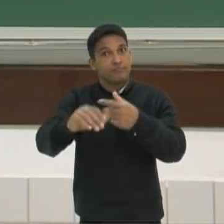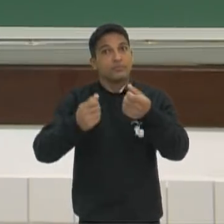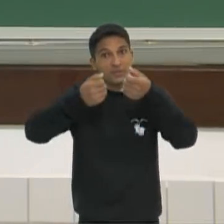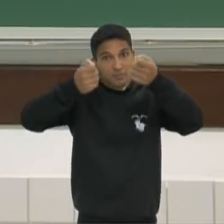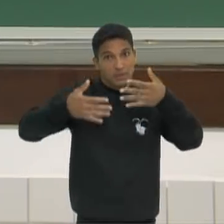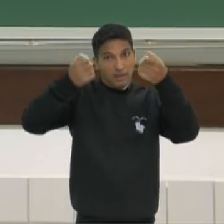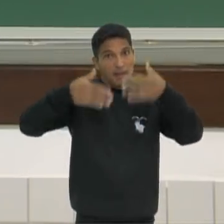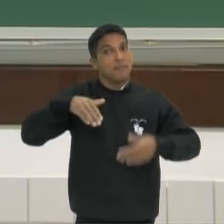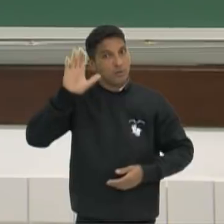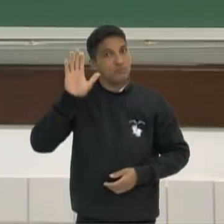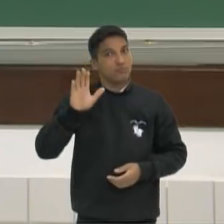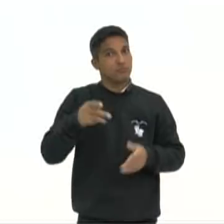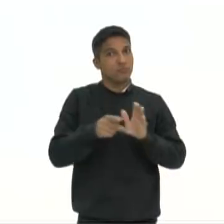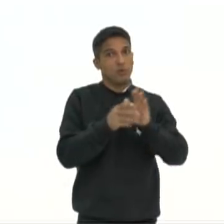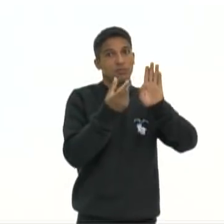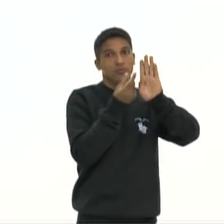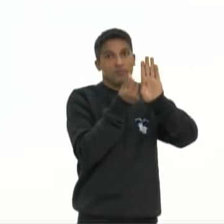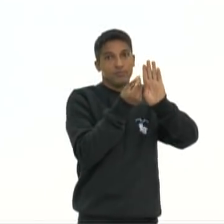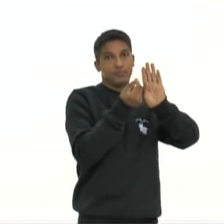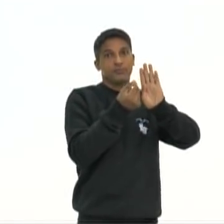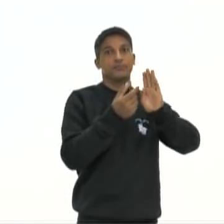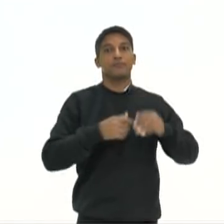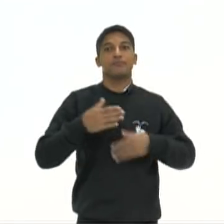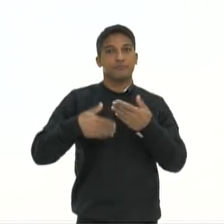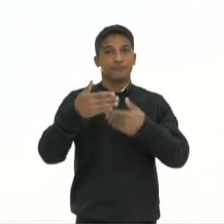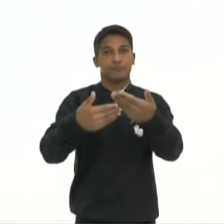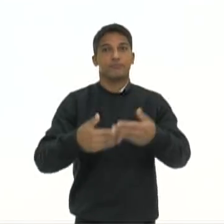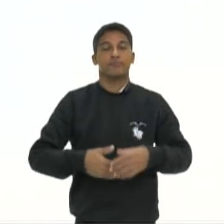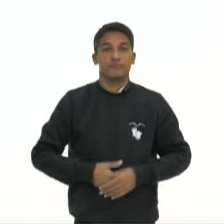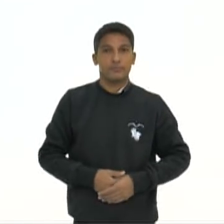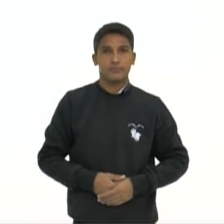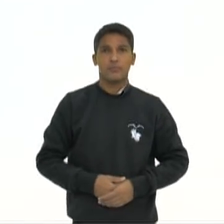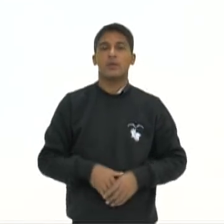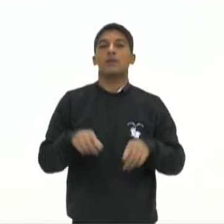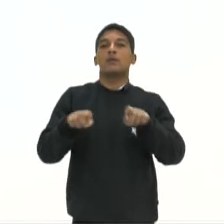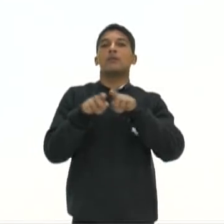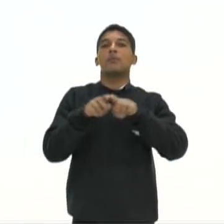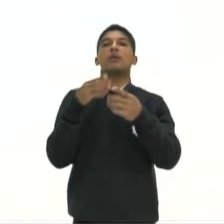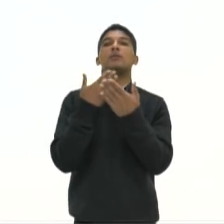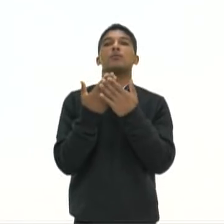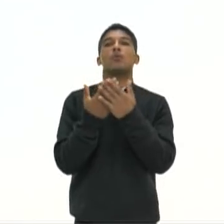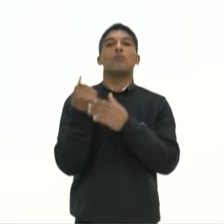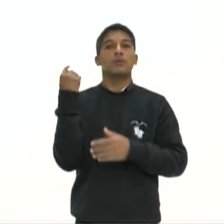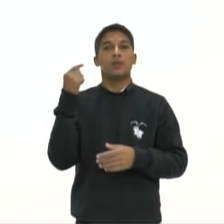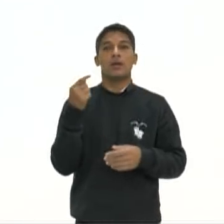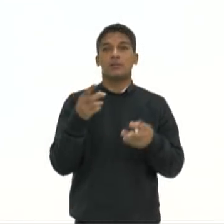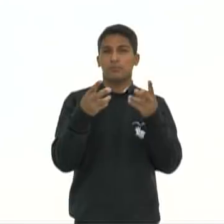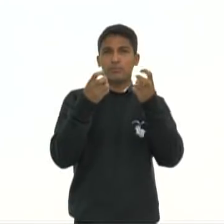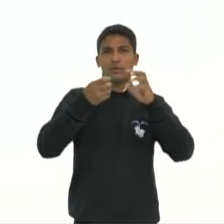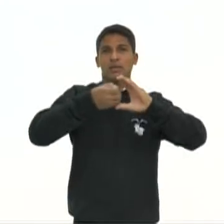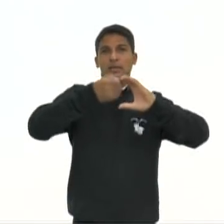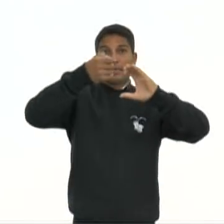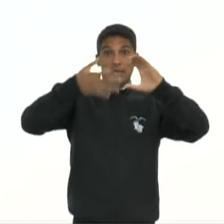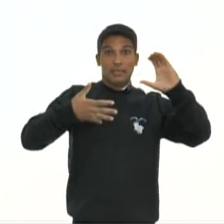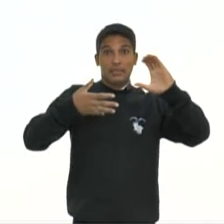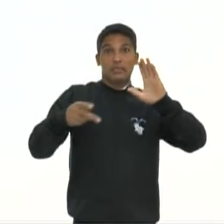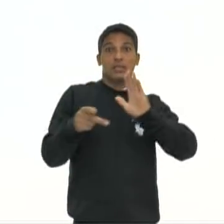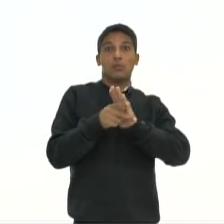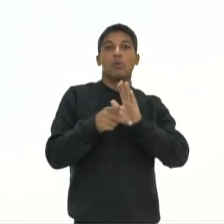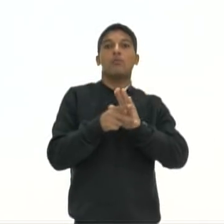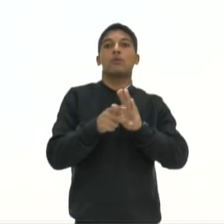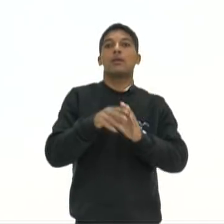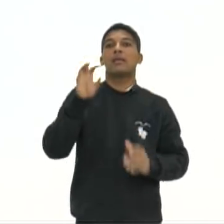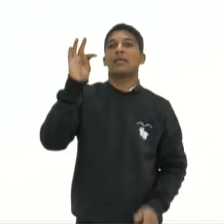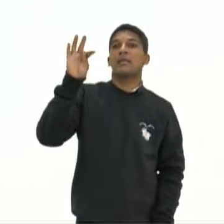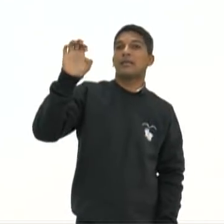que algumas características culturais estavam permeadas em toda essa cultura medieval, que é o teocentrismo, a ideia